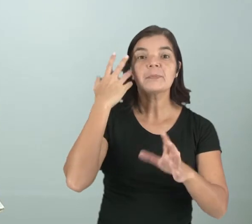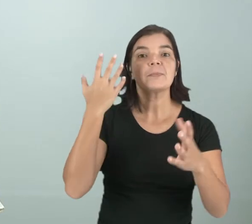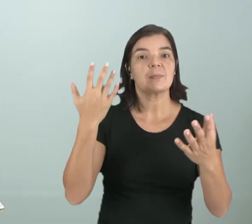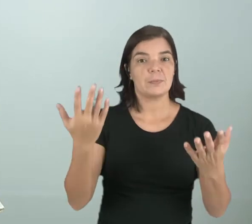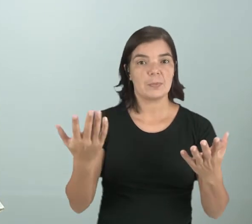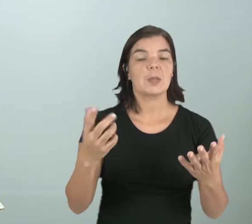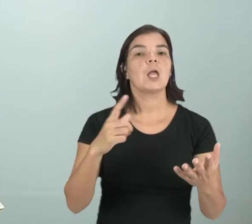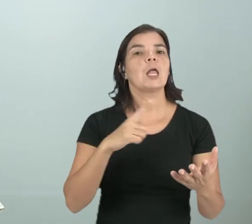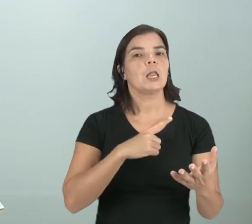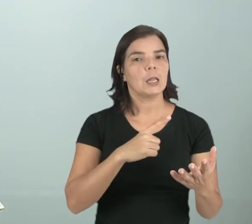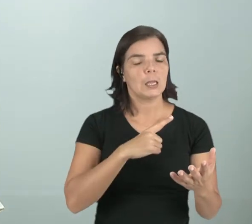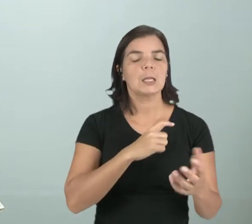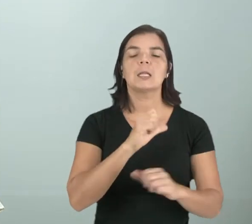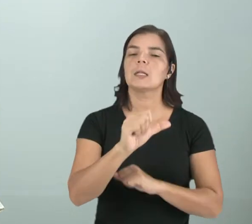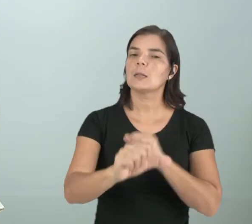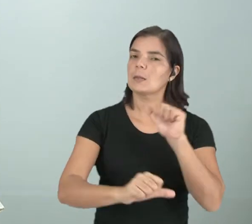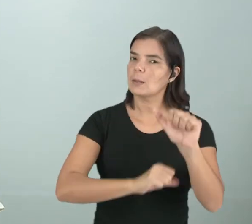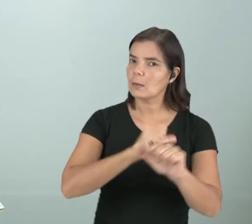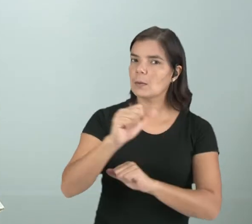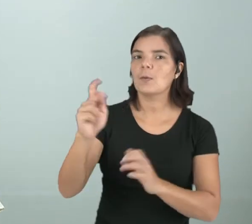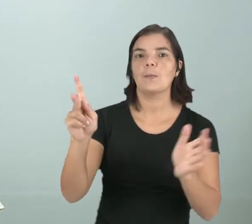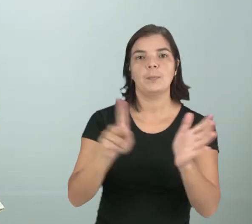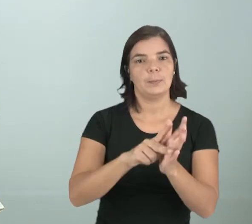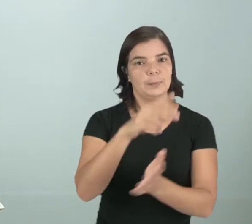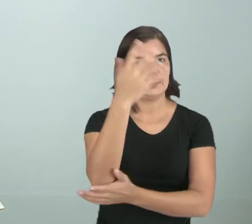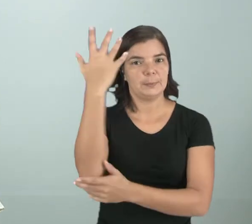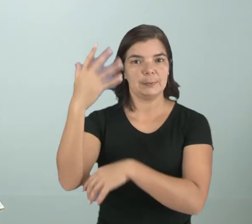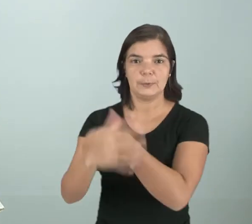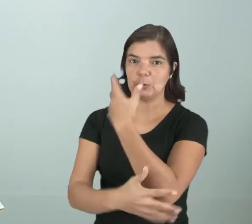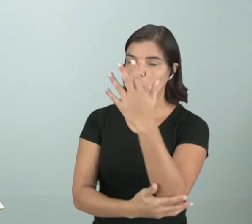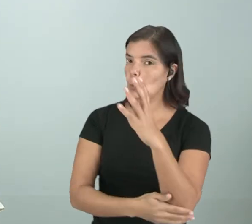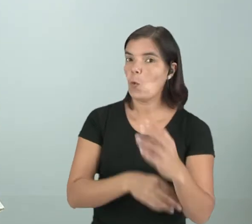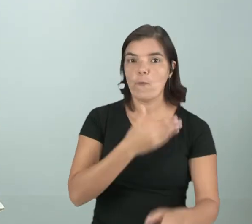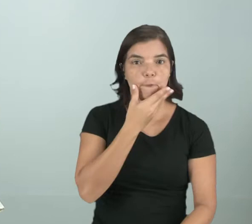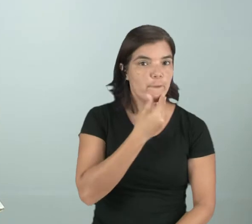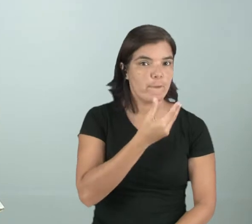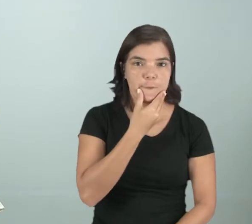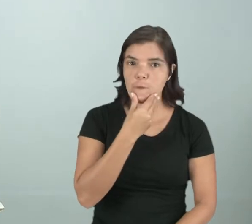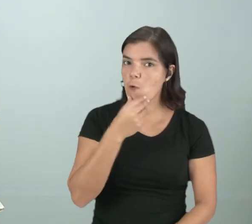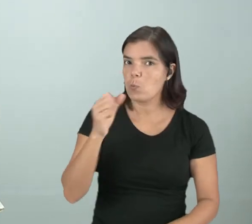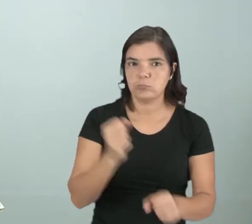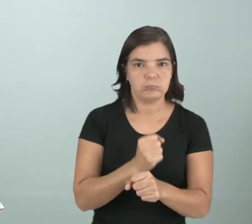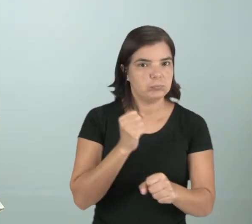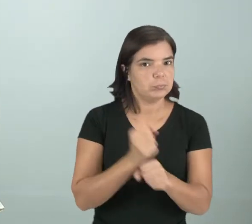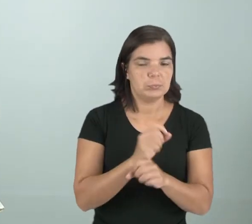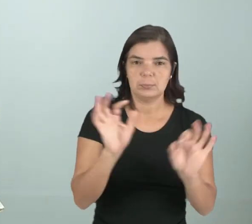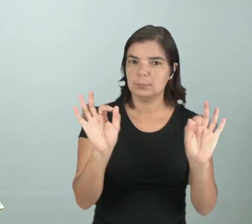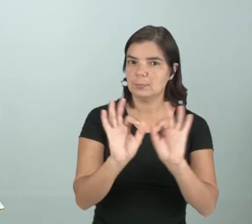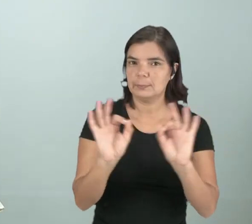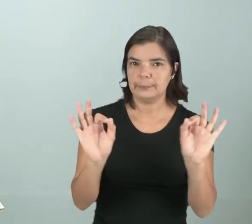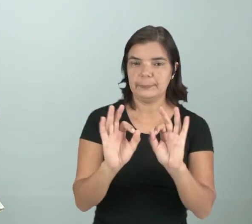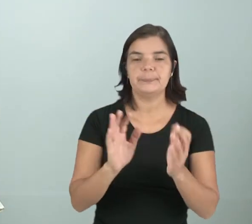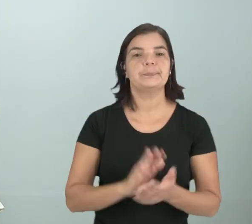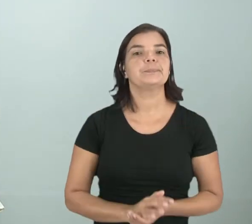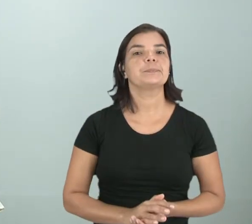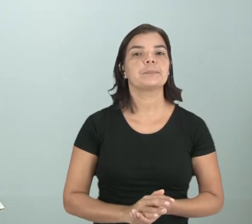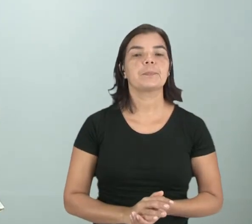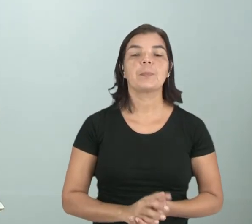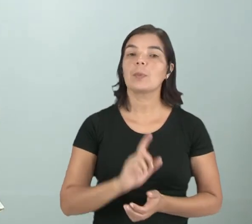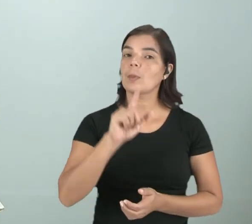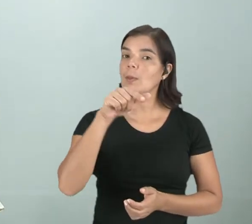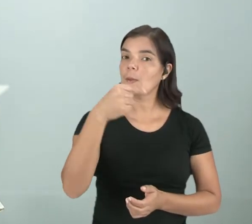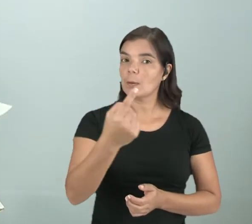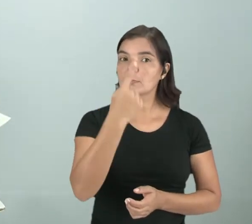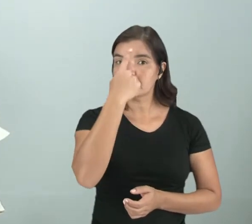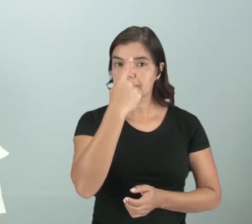aqui houve uma transformação da natureza. Não foi o homem quem construiu, certo? Vou mostrar uma